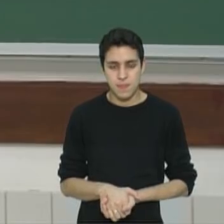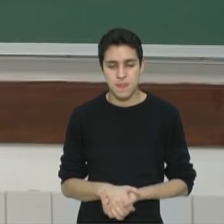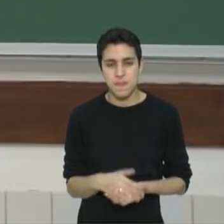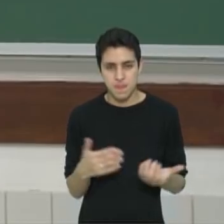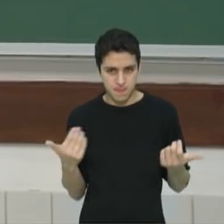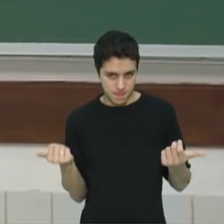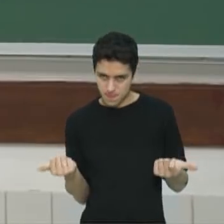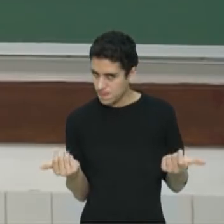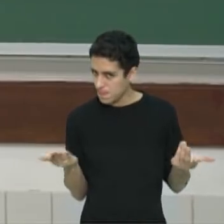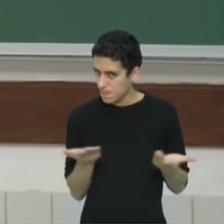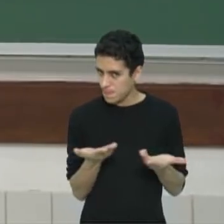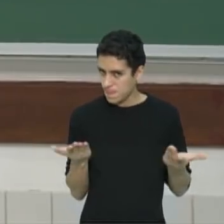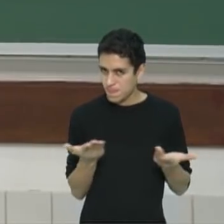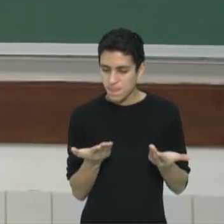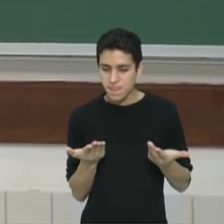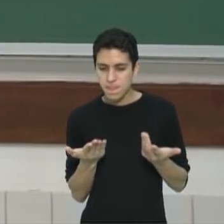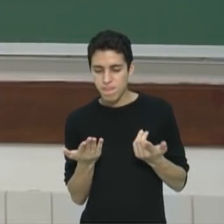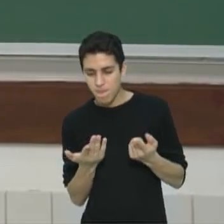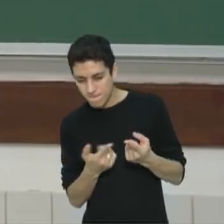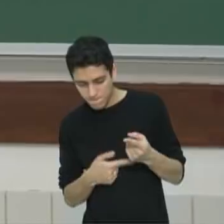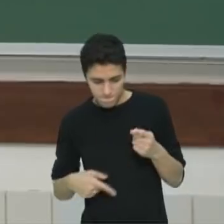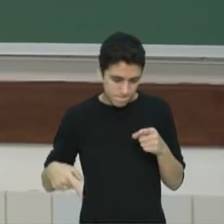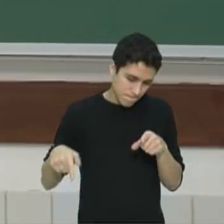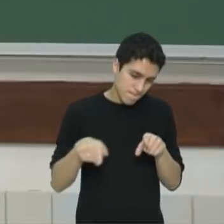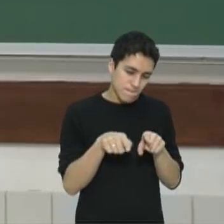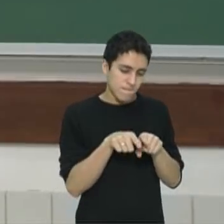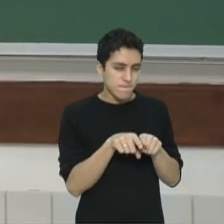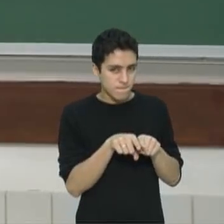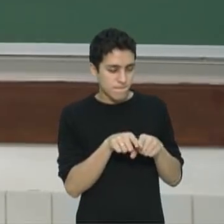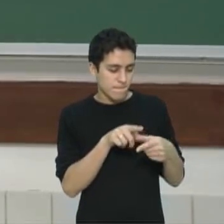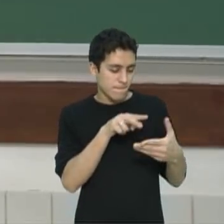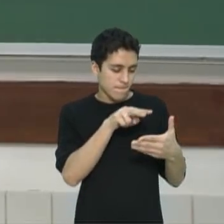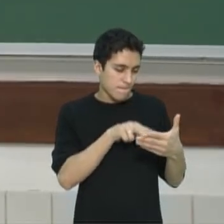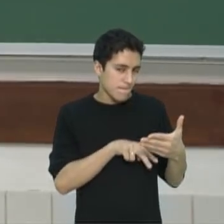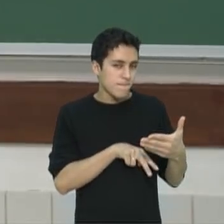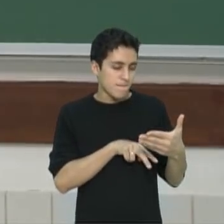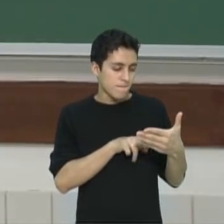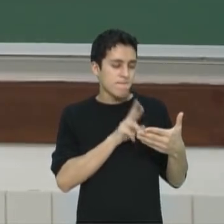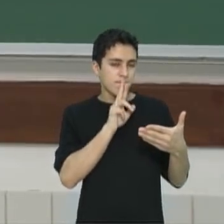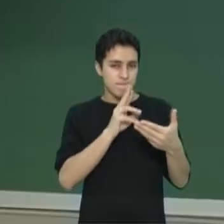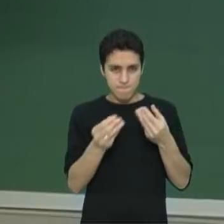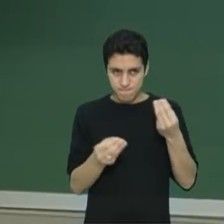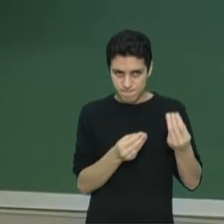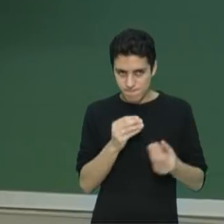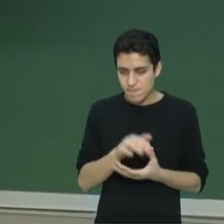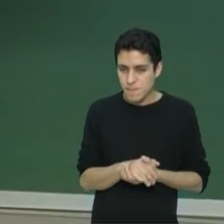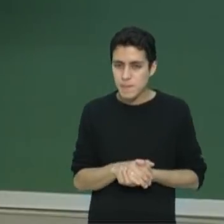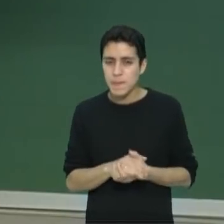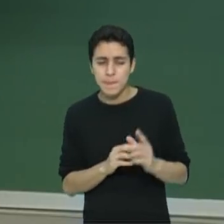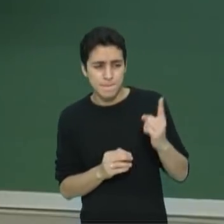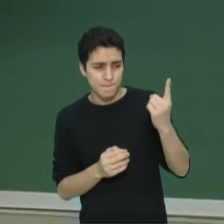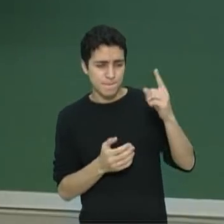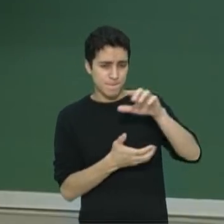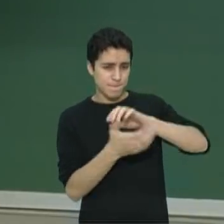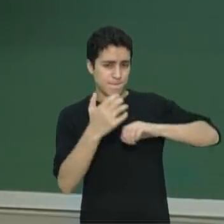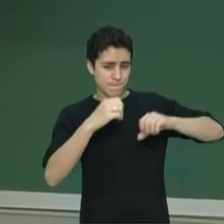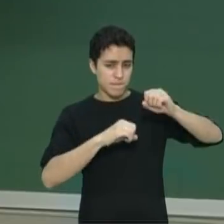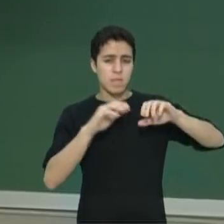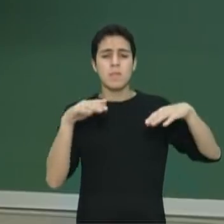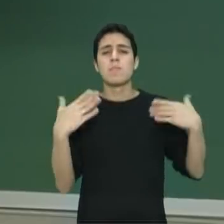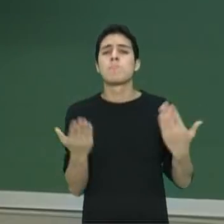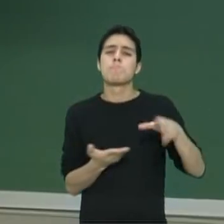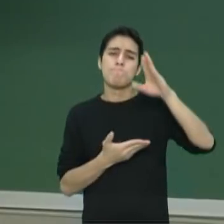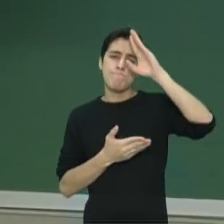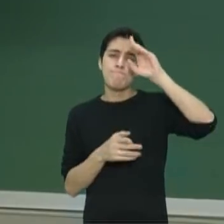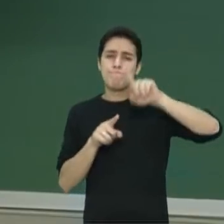Então vamos lá, voltamos para a releitura e correção do nosso questionário. Na primeira Revolução Industrial, qual era o principal produto?